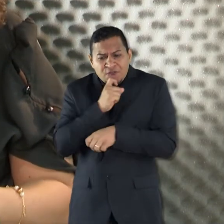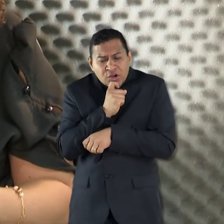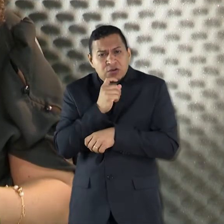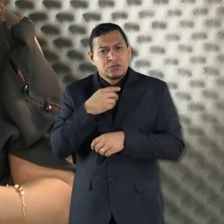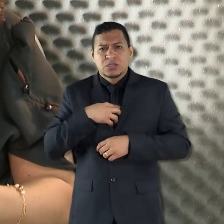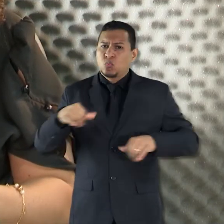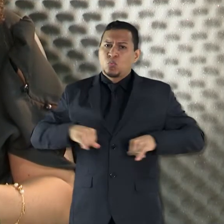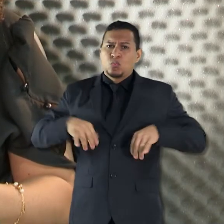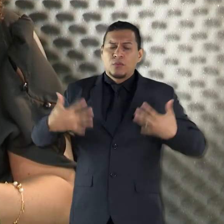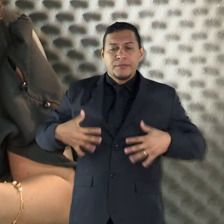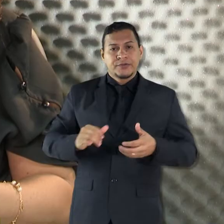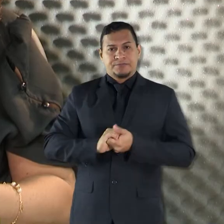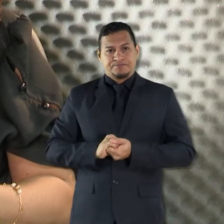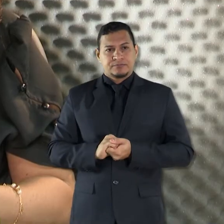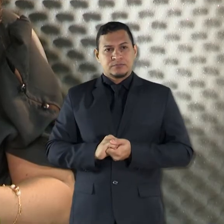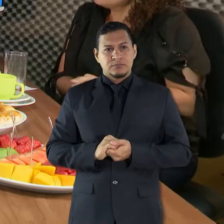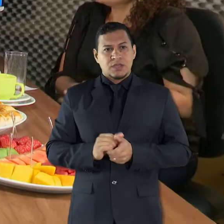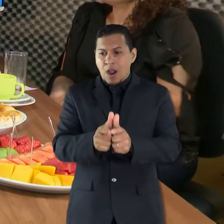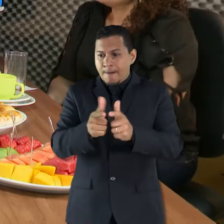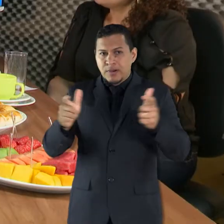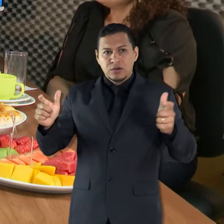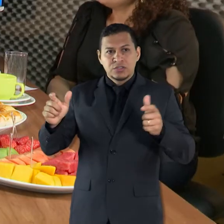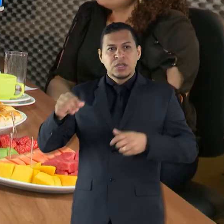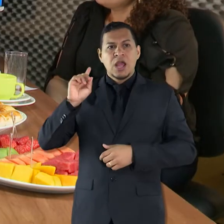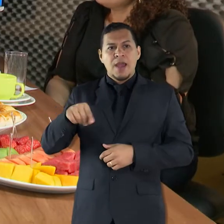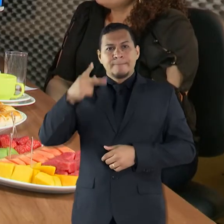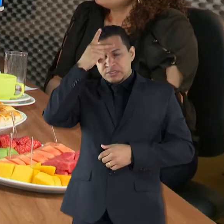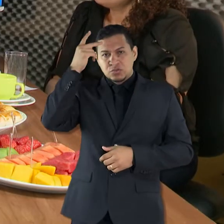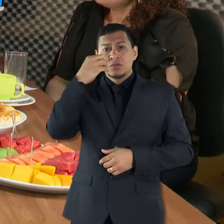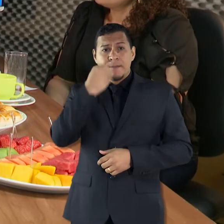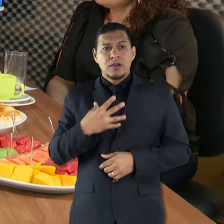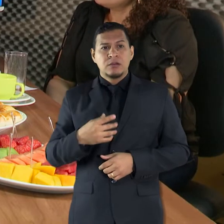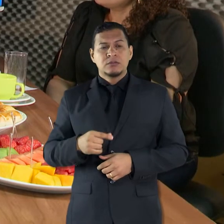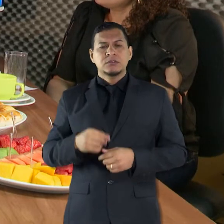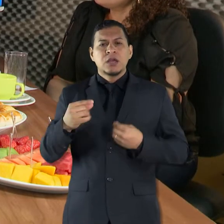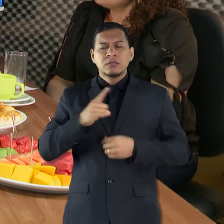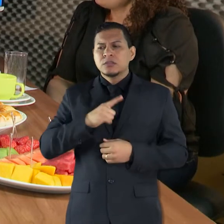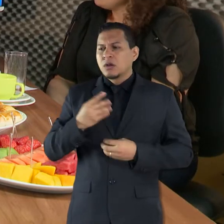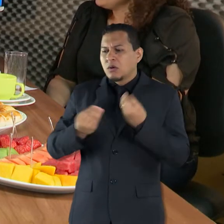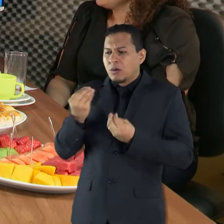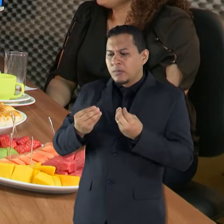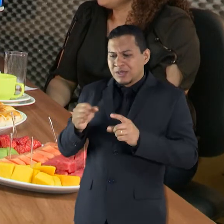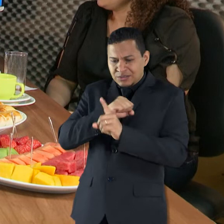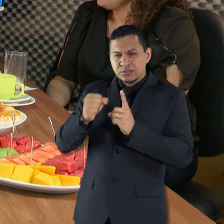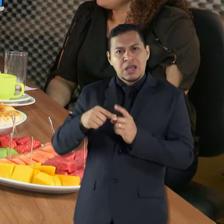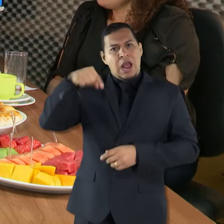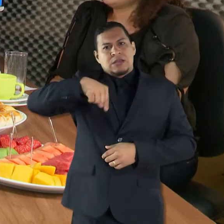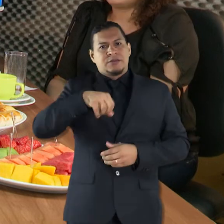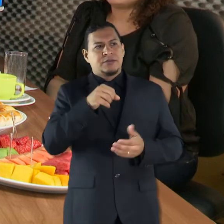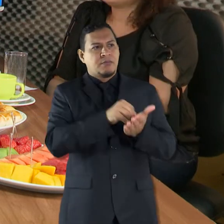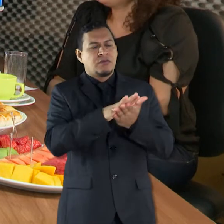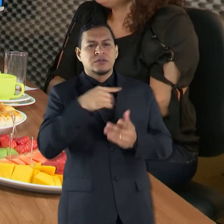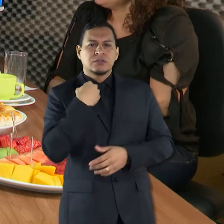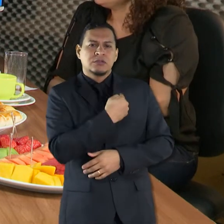estão sofrendo. A maior parte é gente de bem. É, Tem um outro bandido aí no meio, como tem na nossa como sociedade aqui, também. né?